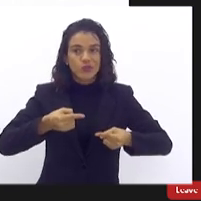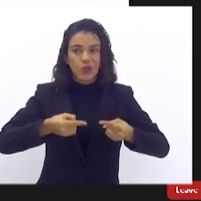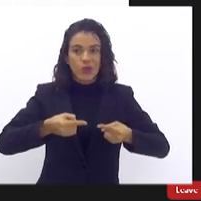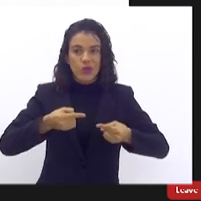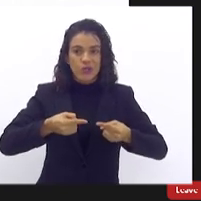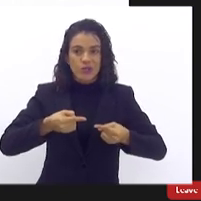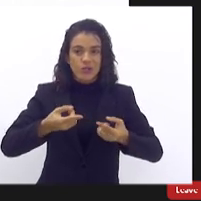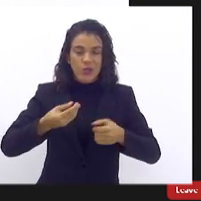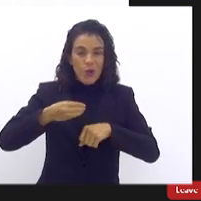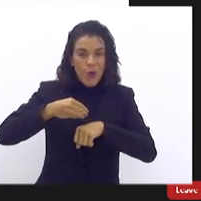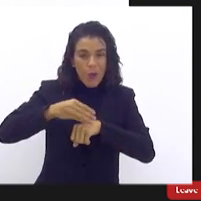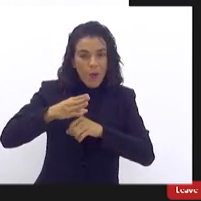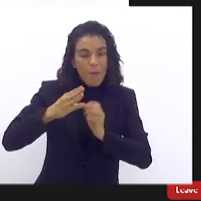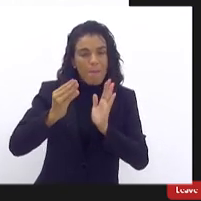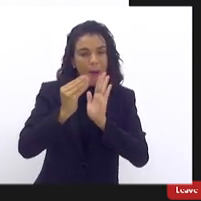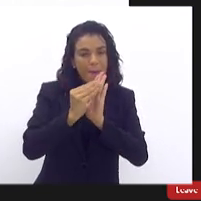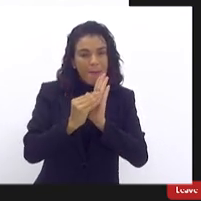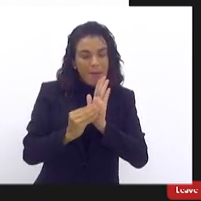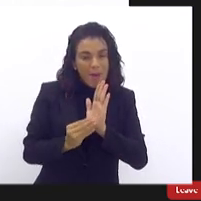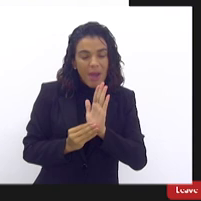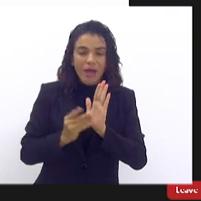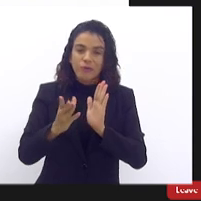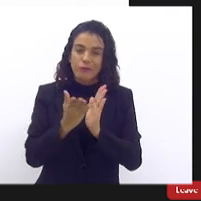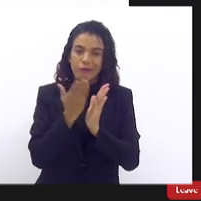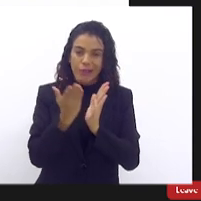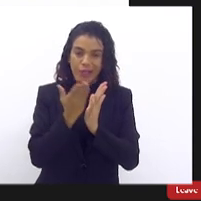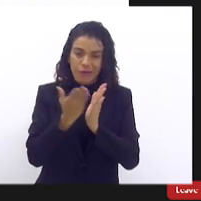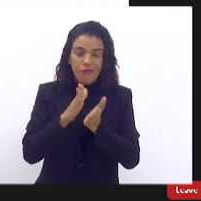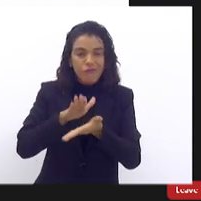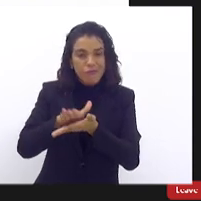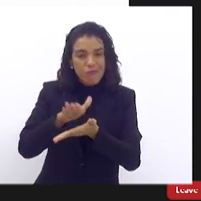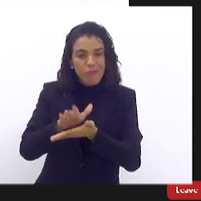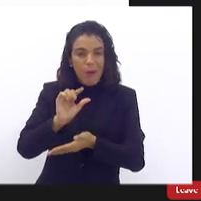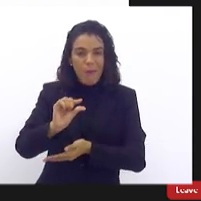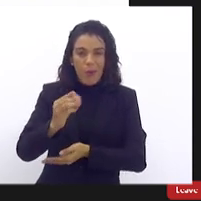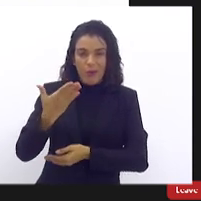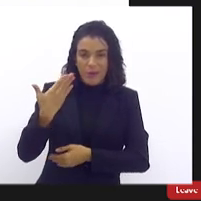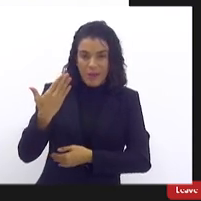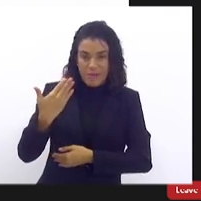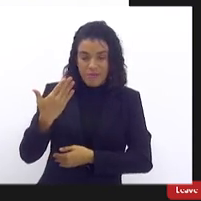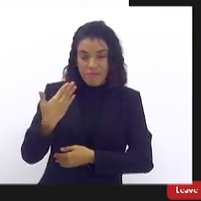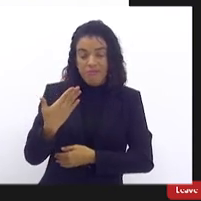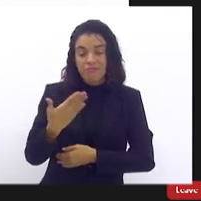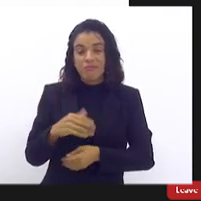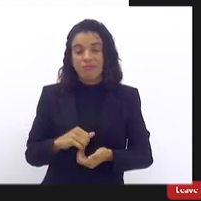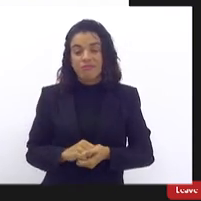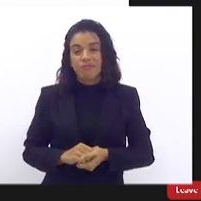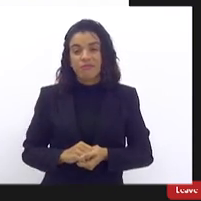eu trouxe nesse livro, então, que foi publicado recentemente, e que eu queria colocar para